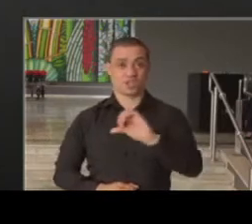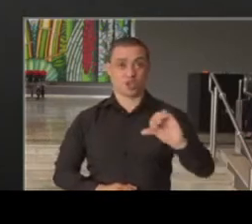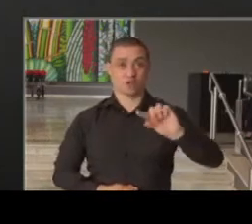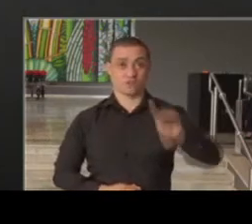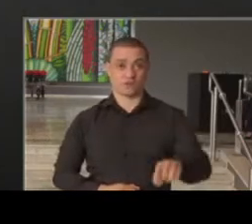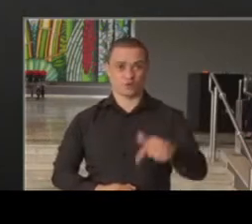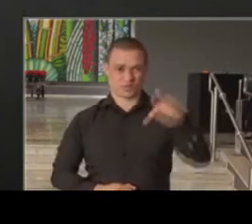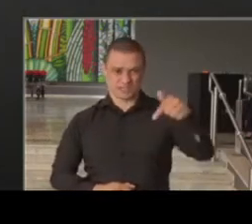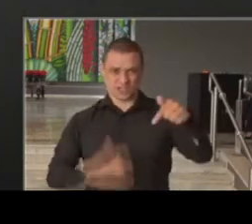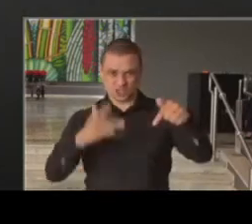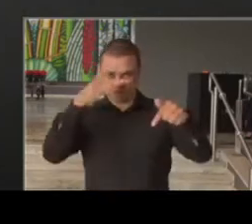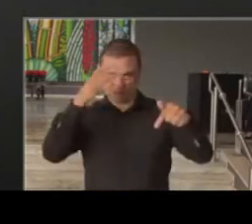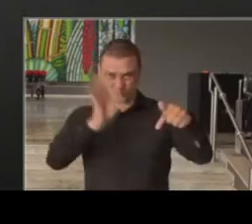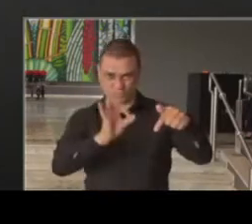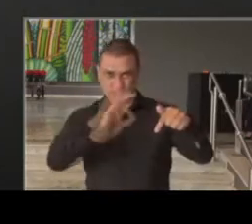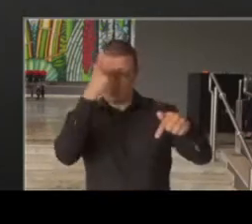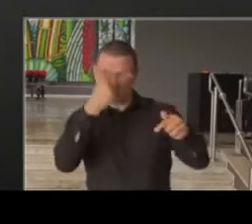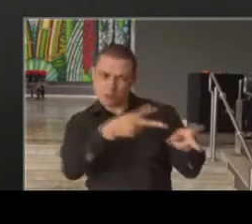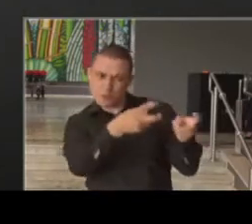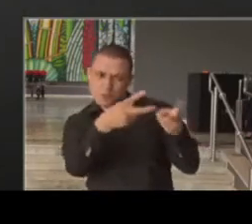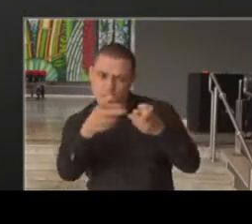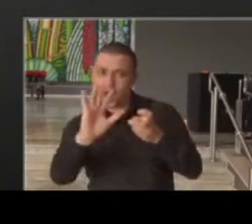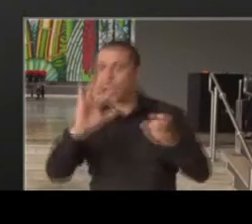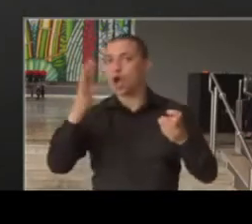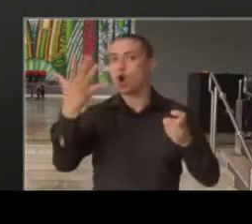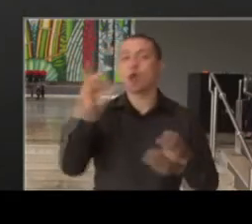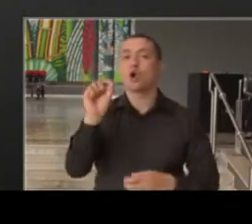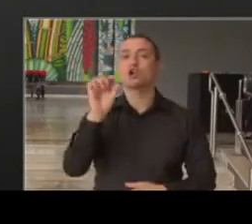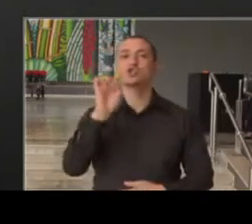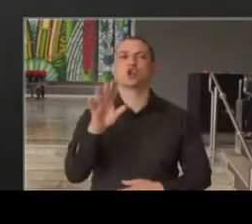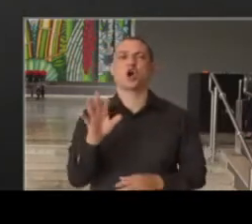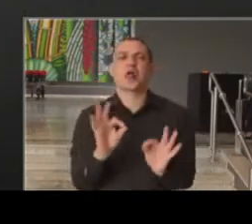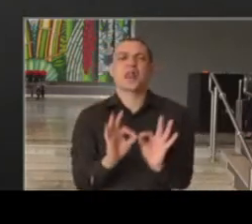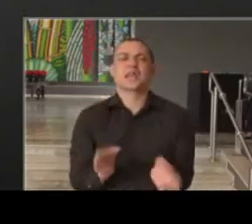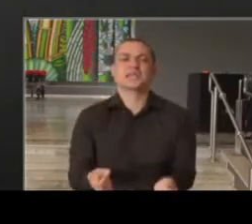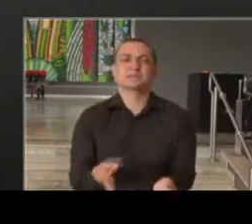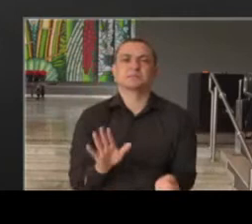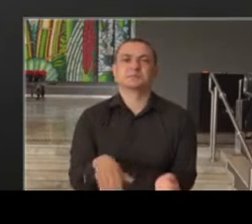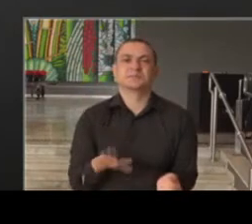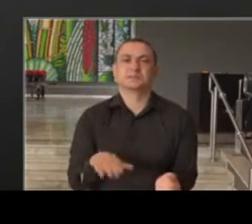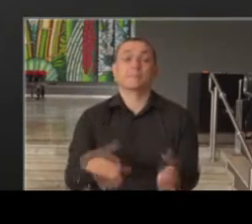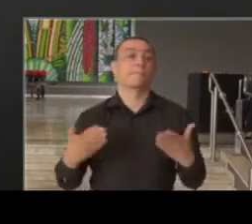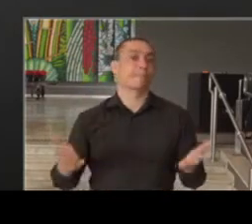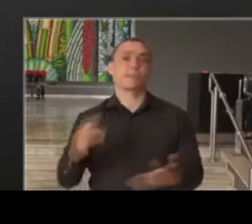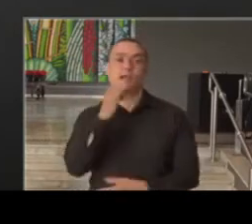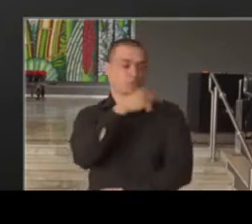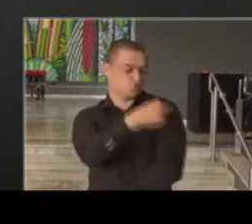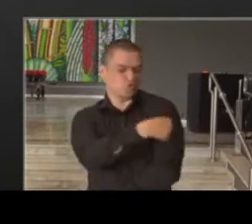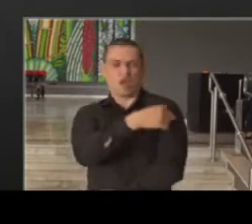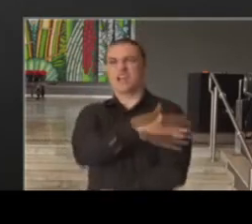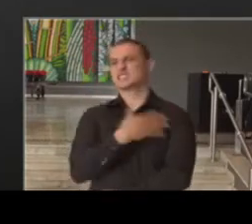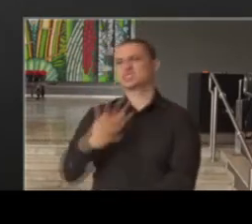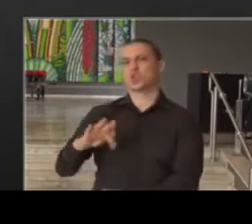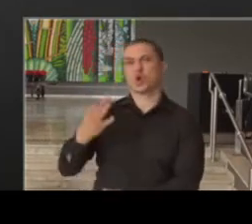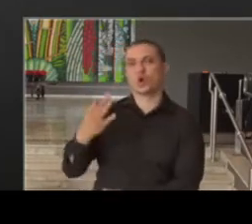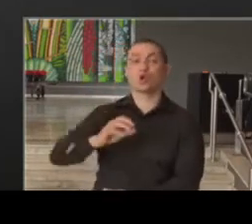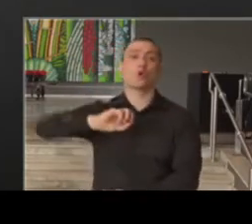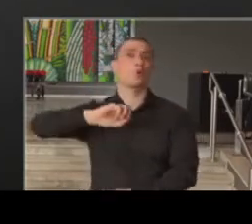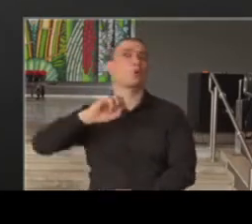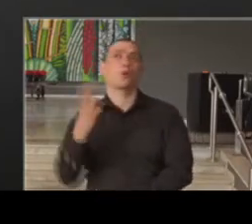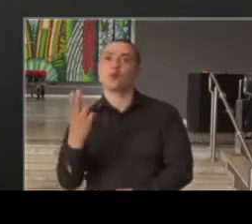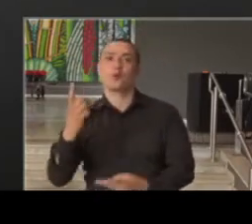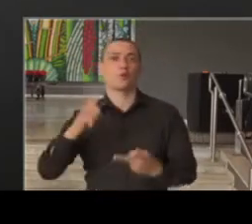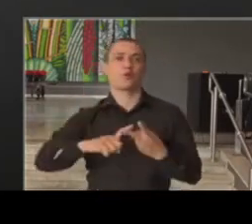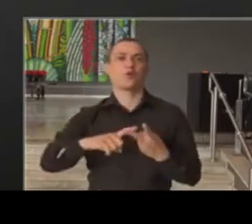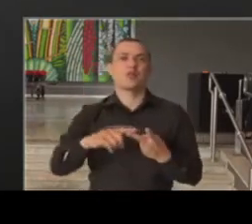99,7% dos eventos adversos observados foram de baixa gravidade, como dor no local da aplicação da vacina